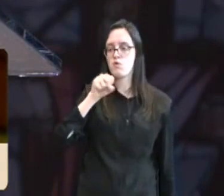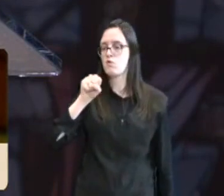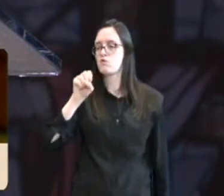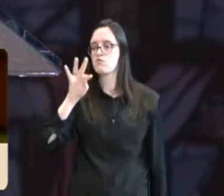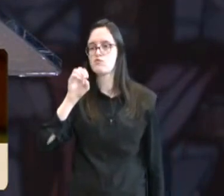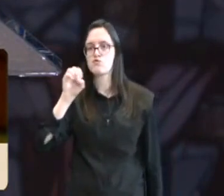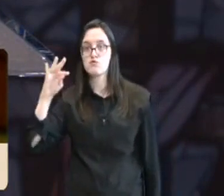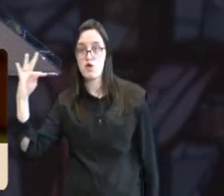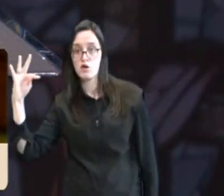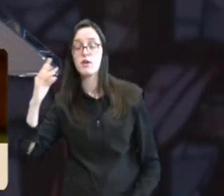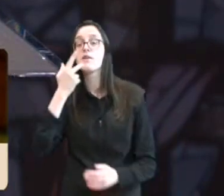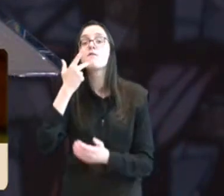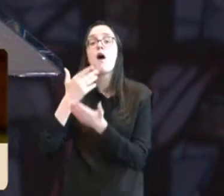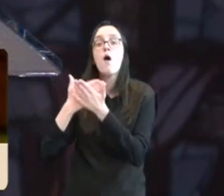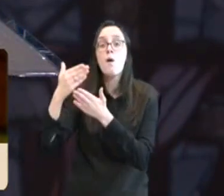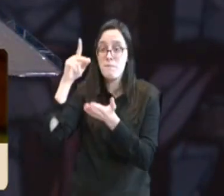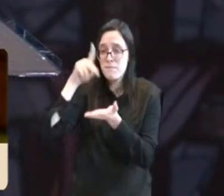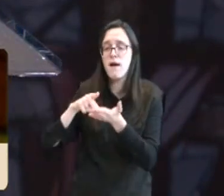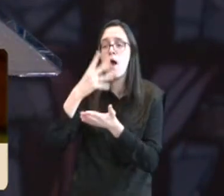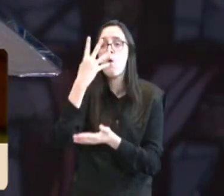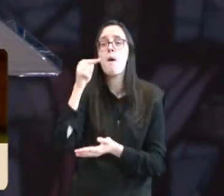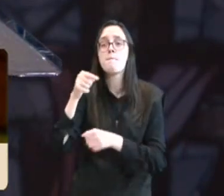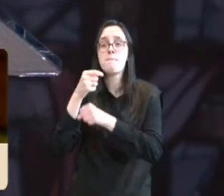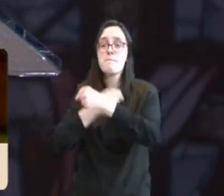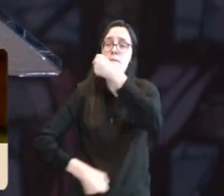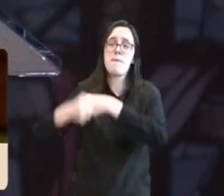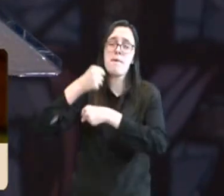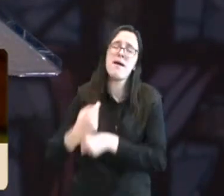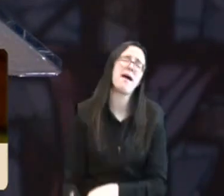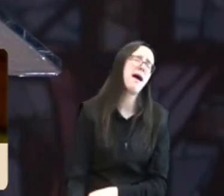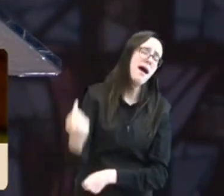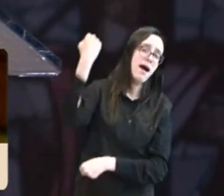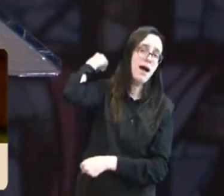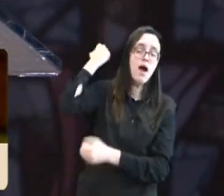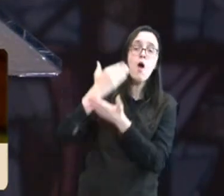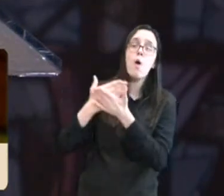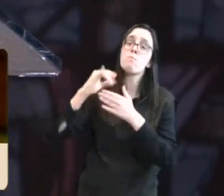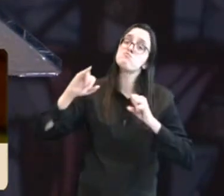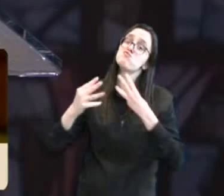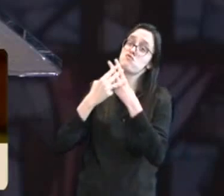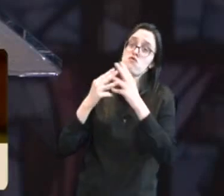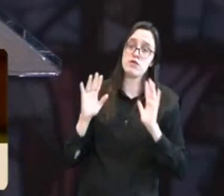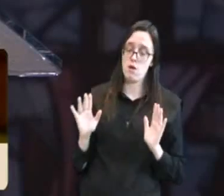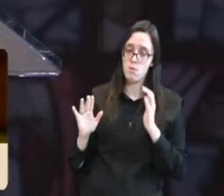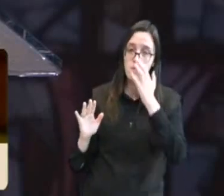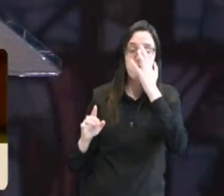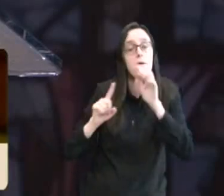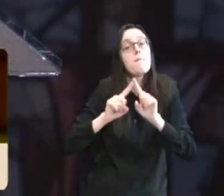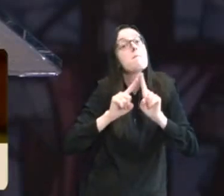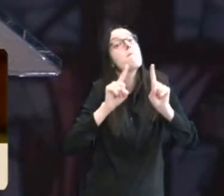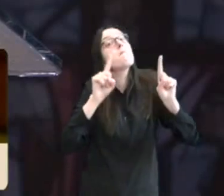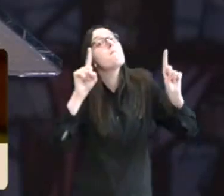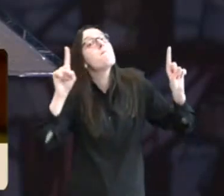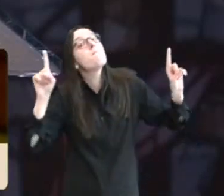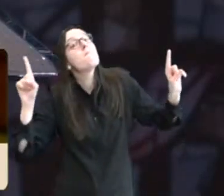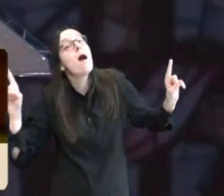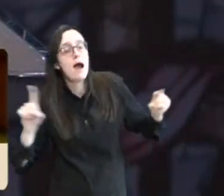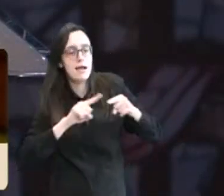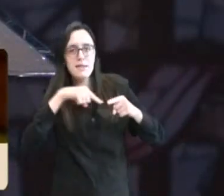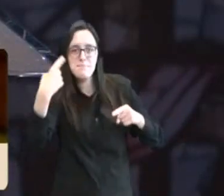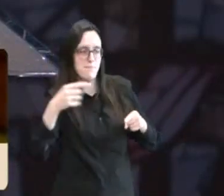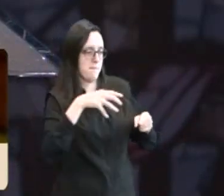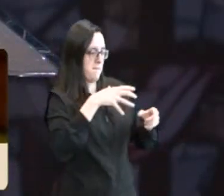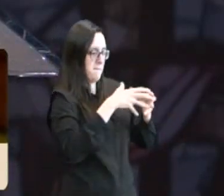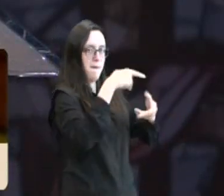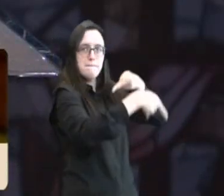na verdade, há 4.000 anos atrás, com o povo judeu. Mas que os remanescentes